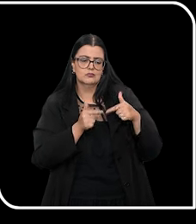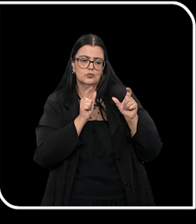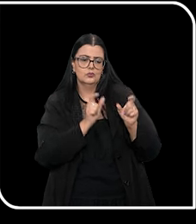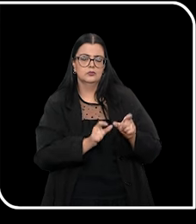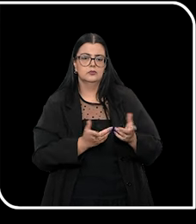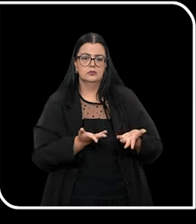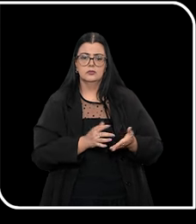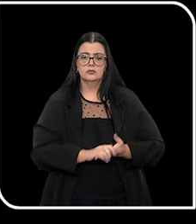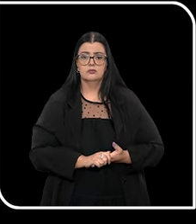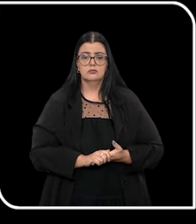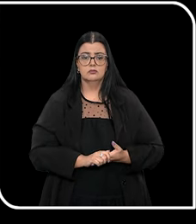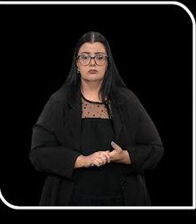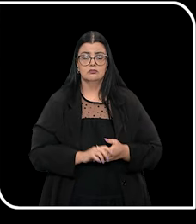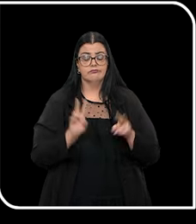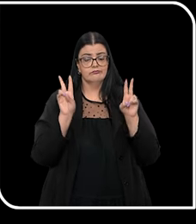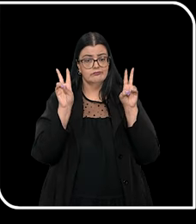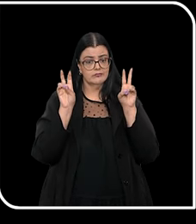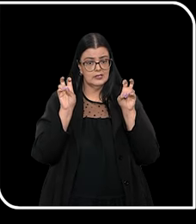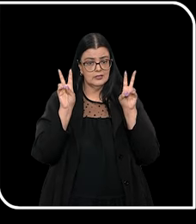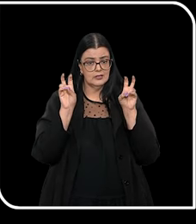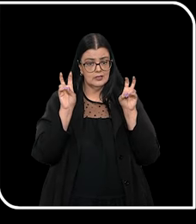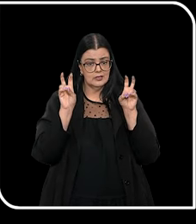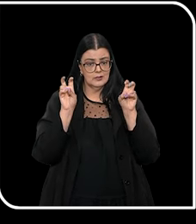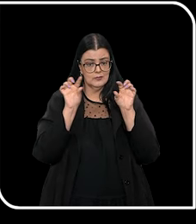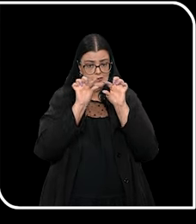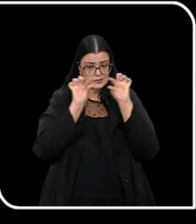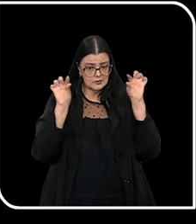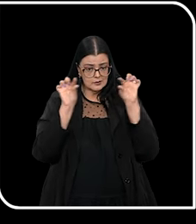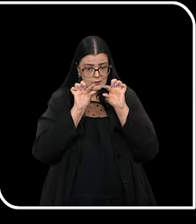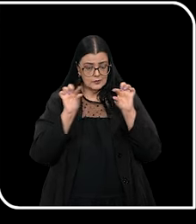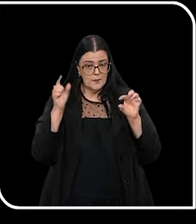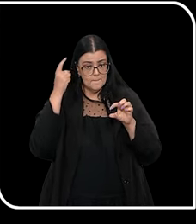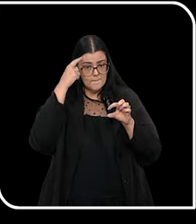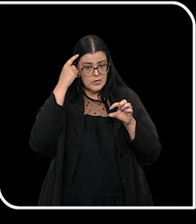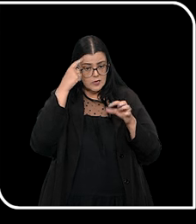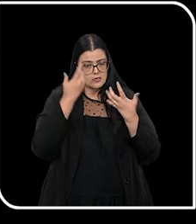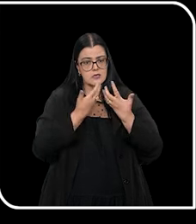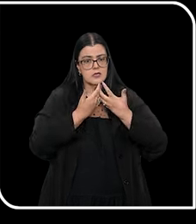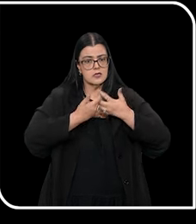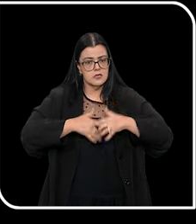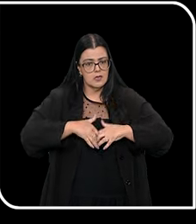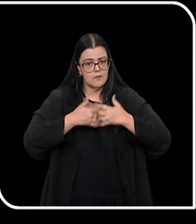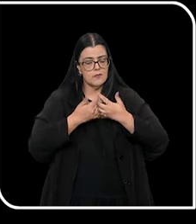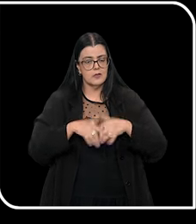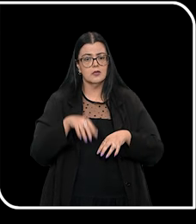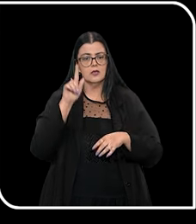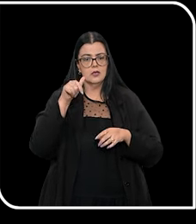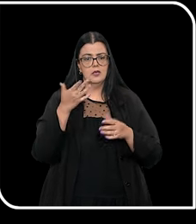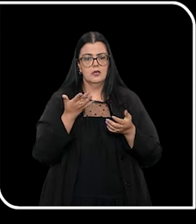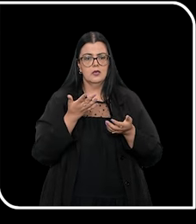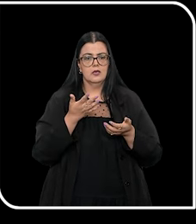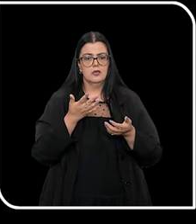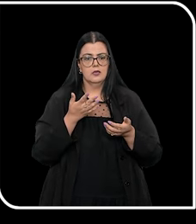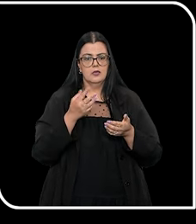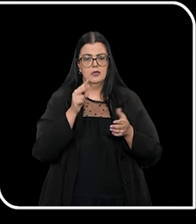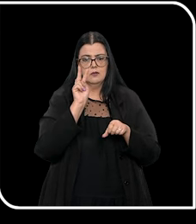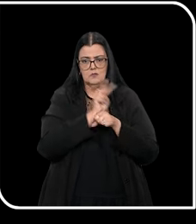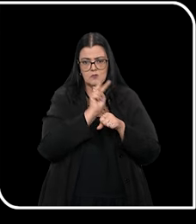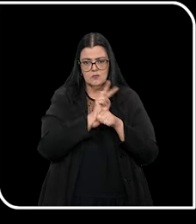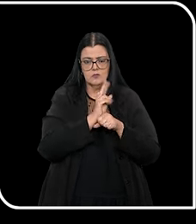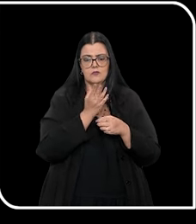lutadora todas essas expressões todas todos esses pensamentos eles são